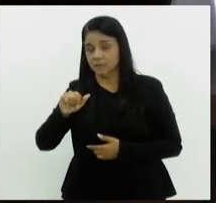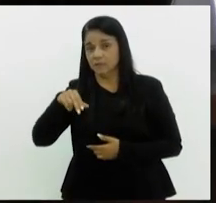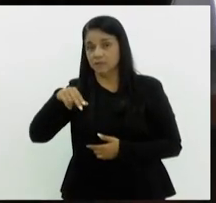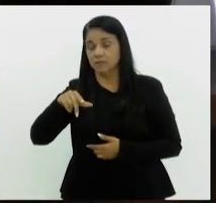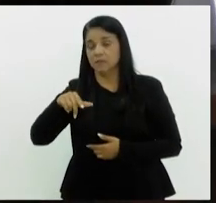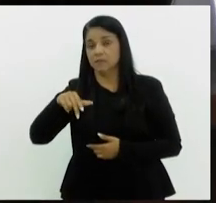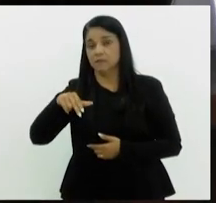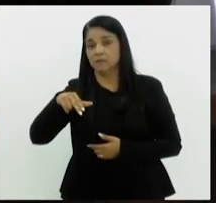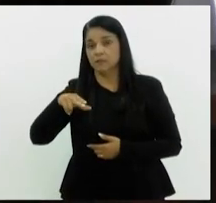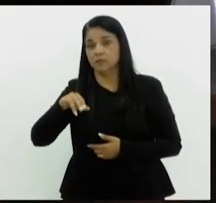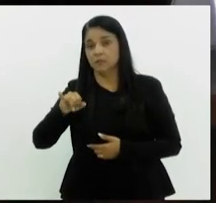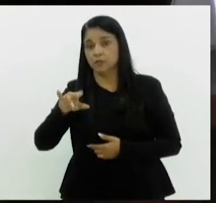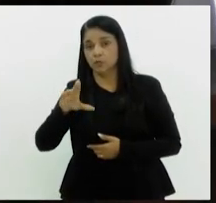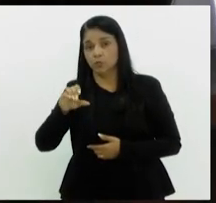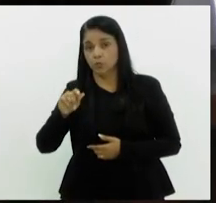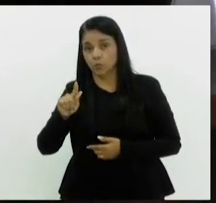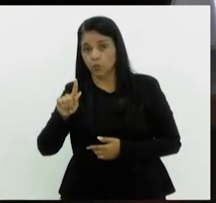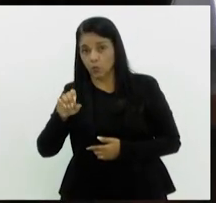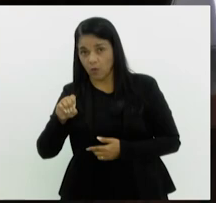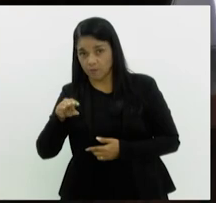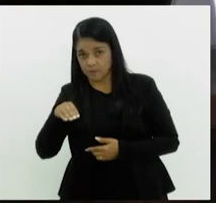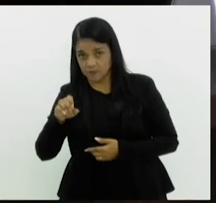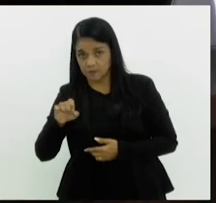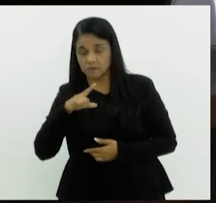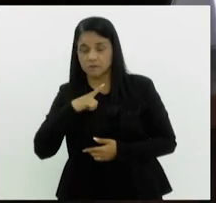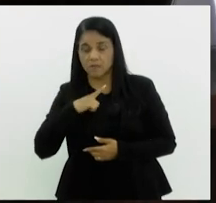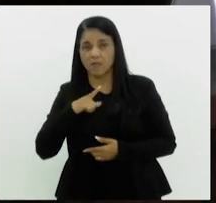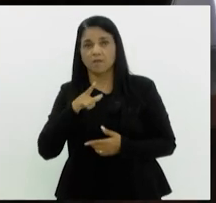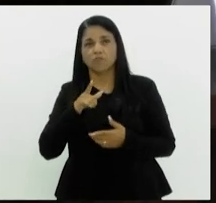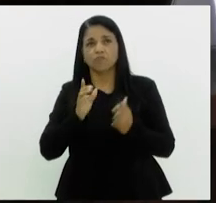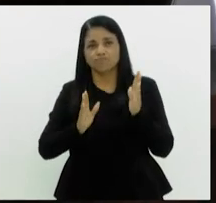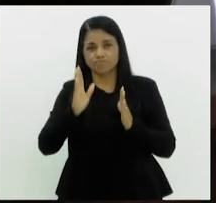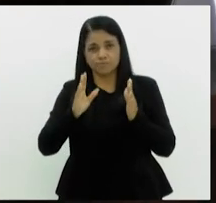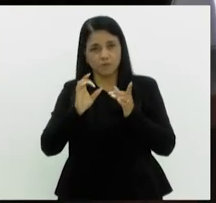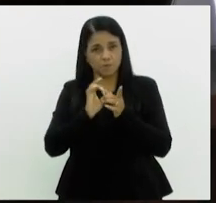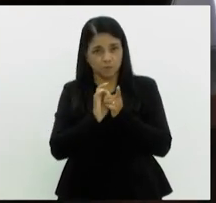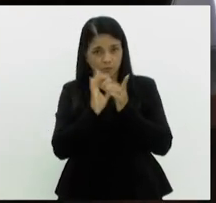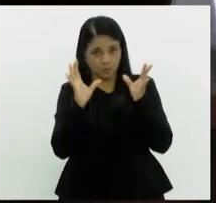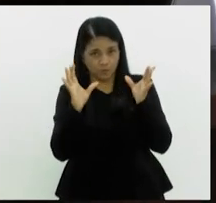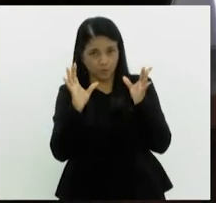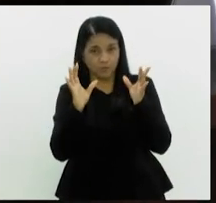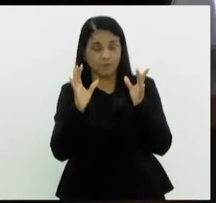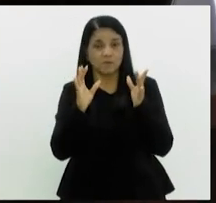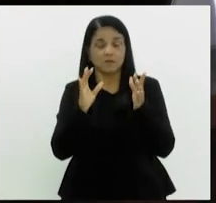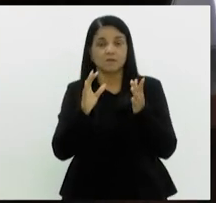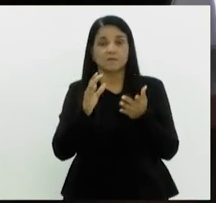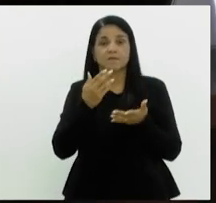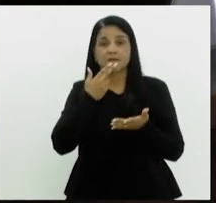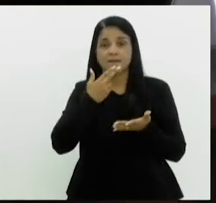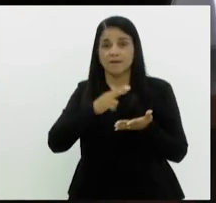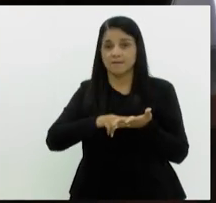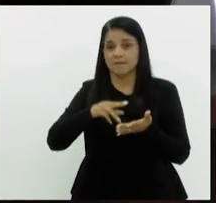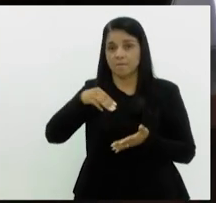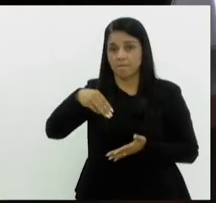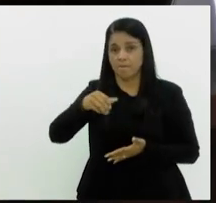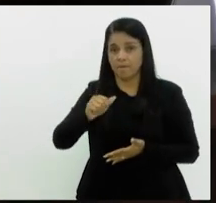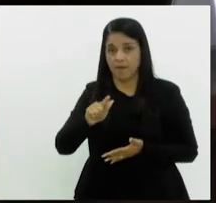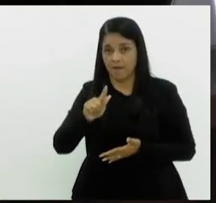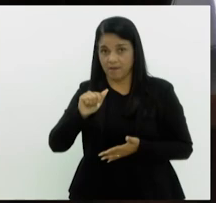que durante, quando a gente fala de democracia e a gente fala da nossa Carta Magna, né, que é a